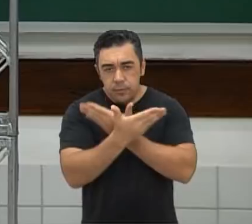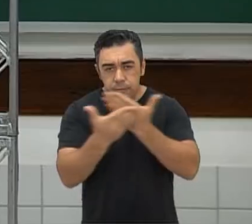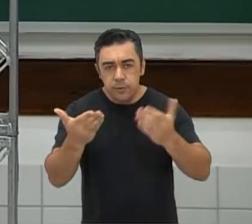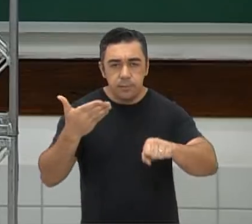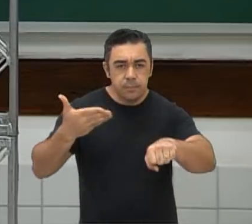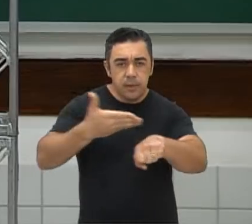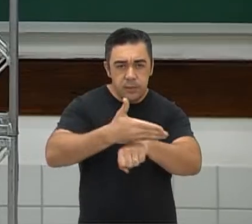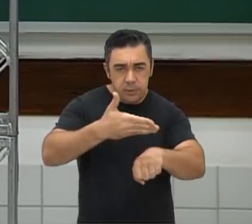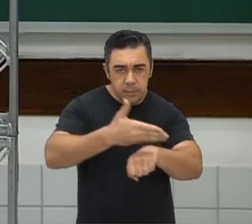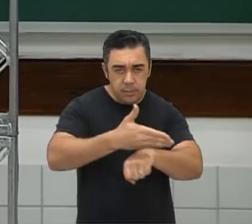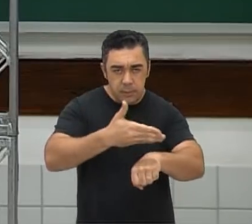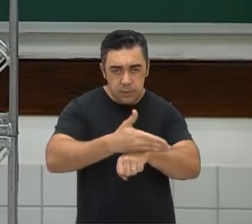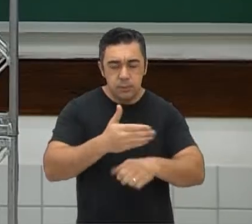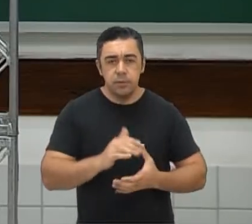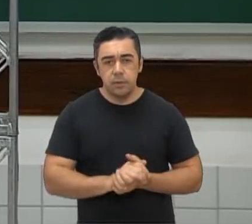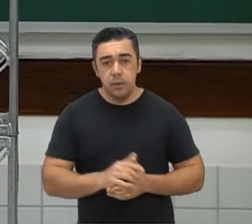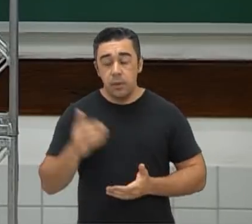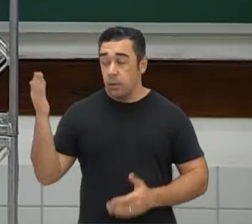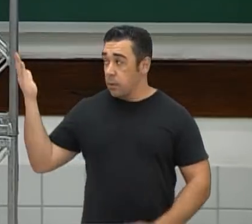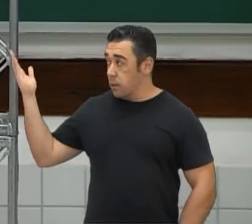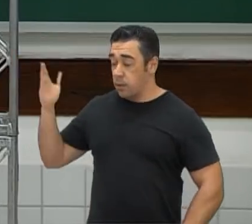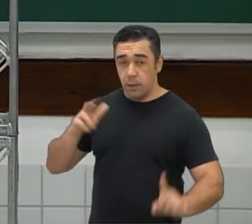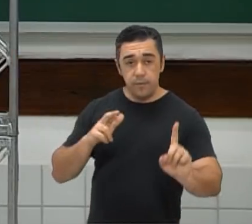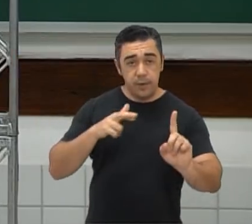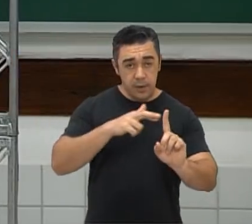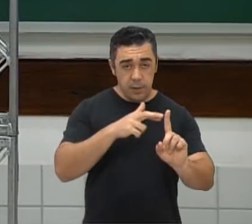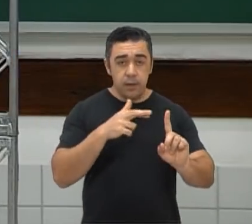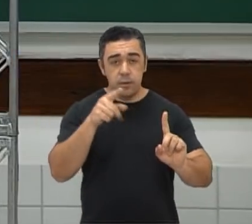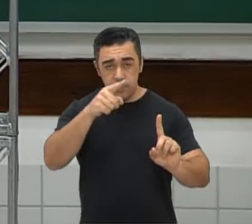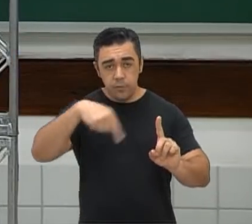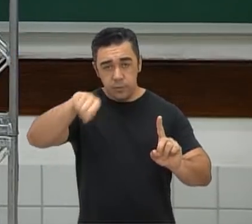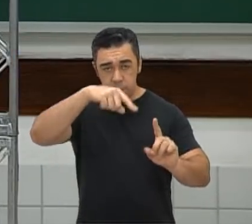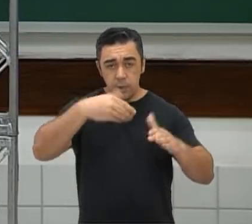imensamente a participação de todos vocês, estão aí as referências